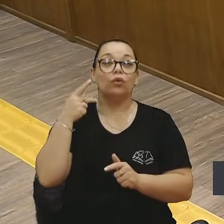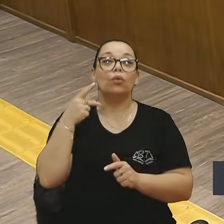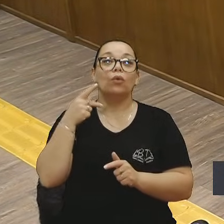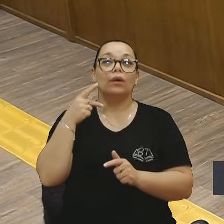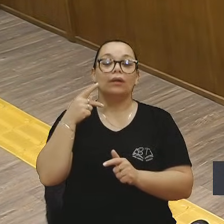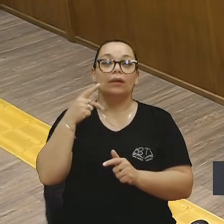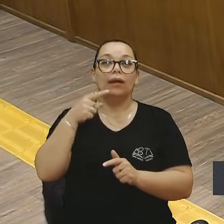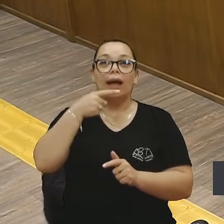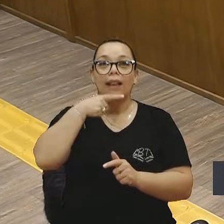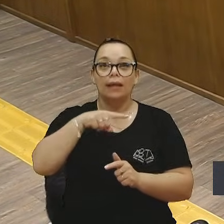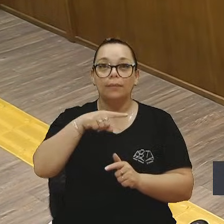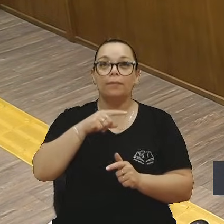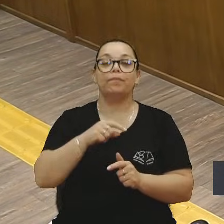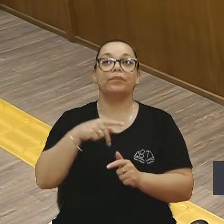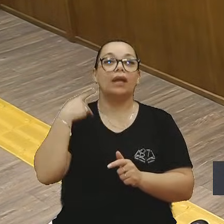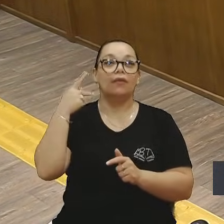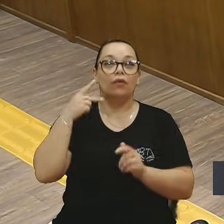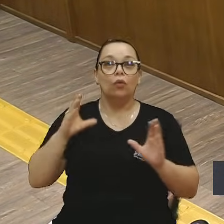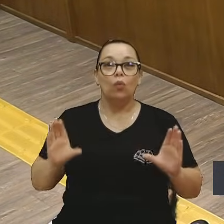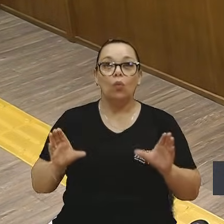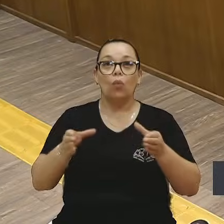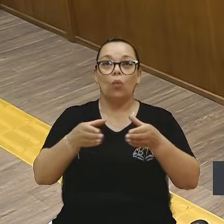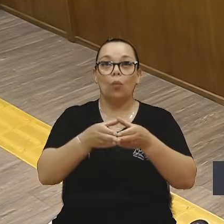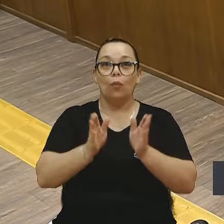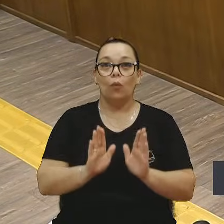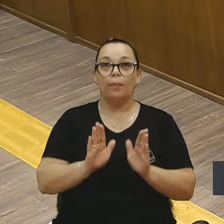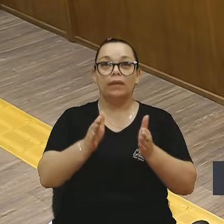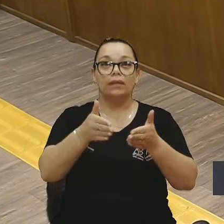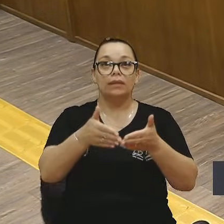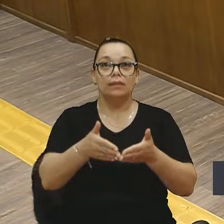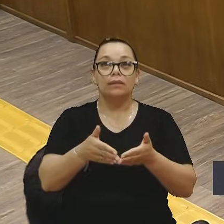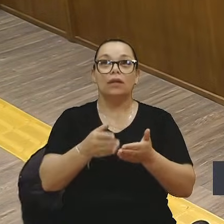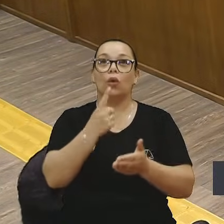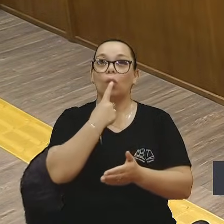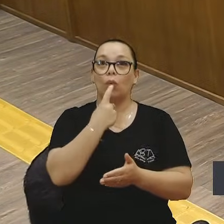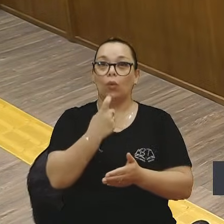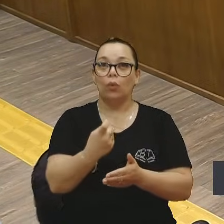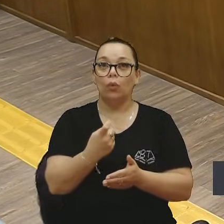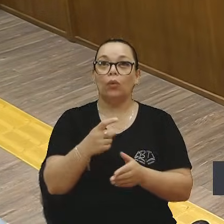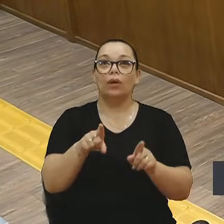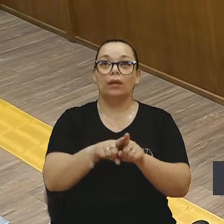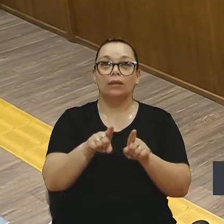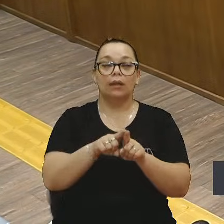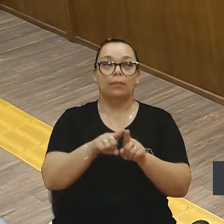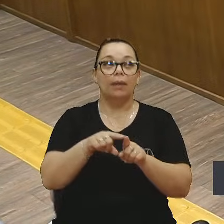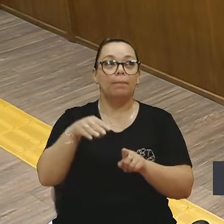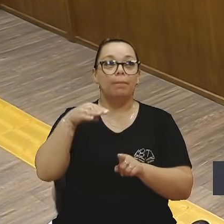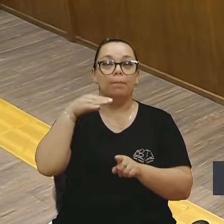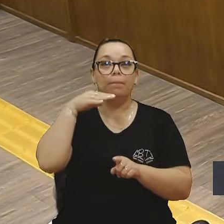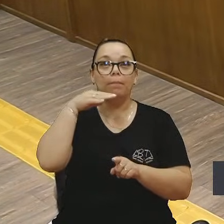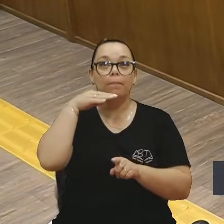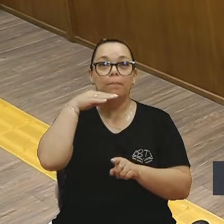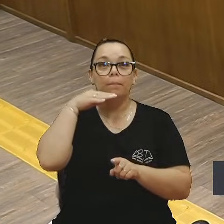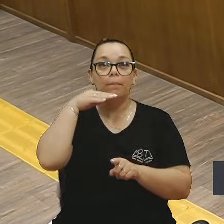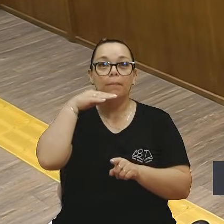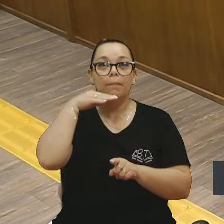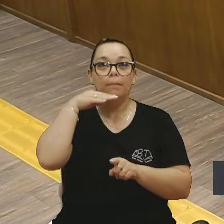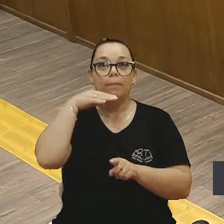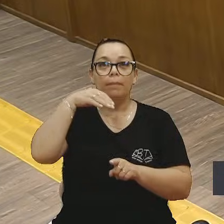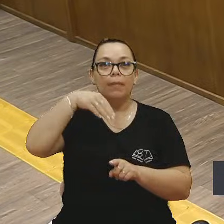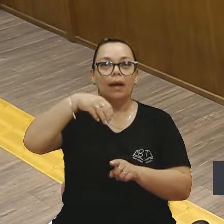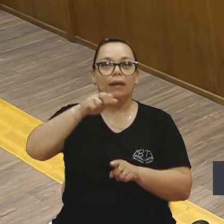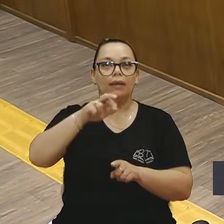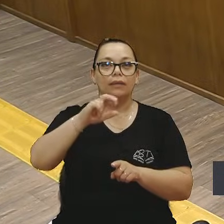Garbim, vereadoras integrantes da comissão, Rose Frigeri e Marisol Santos. Também gostaria